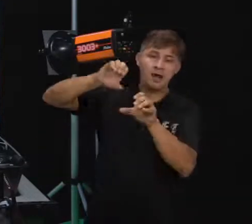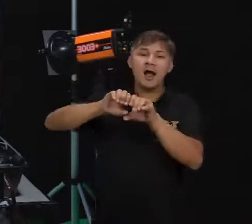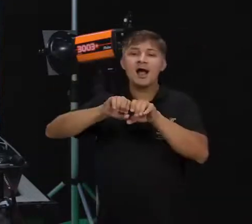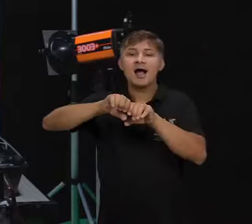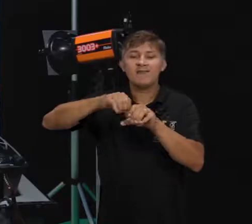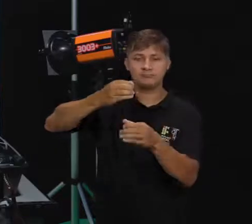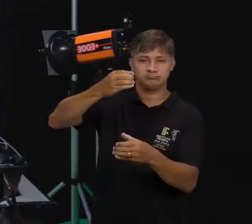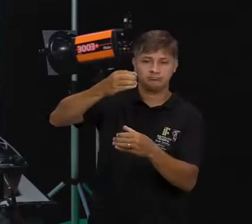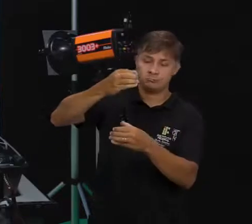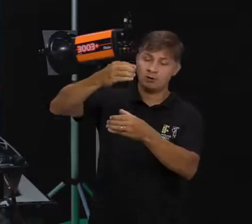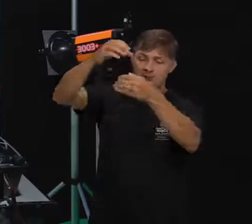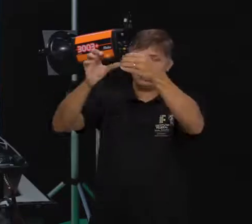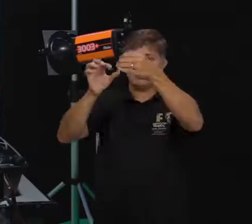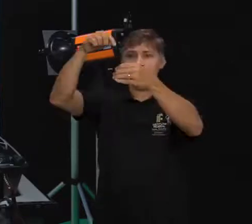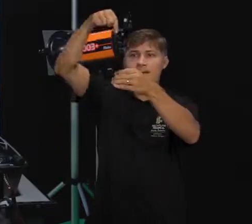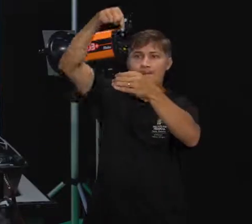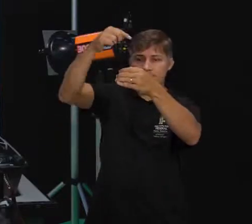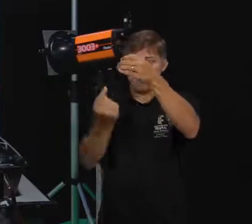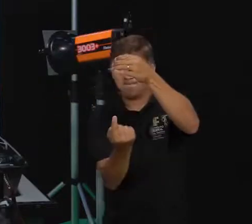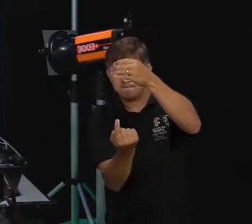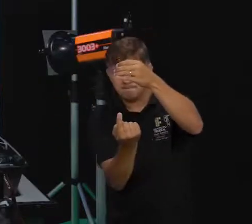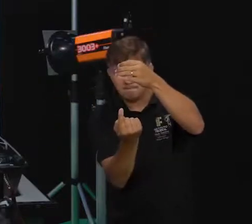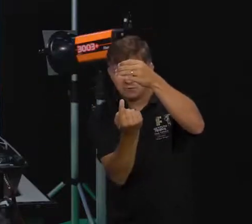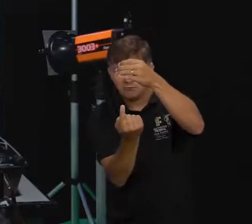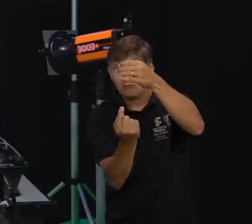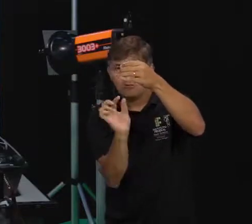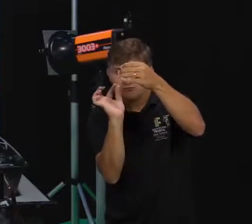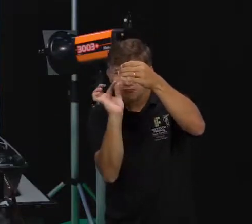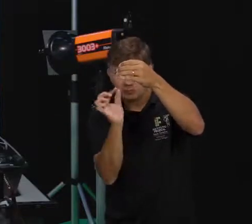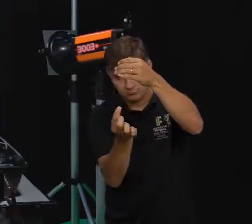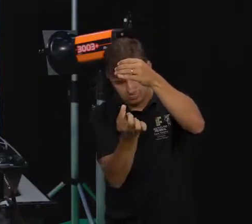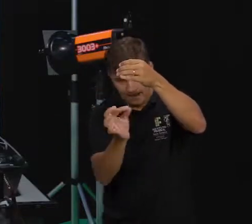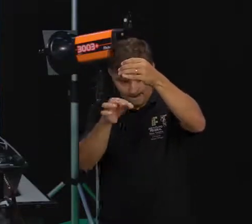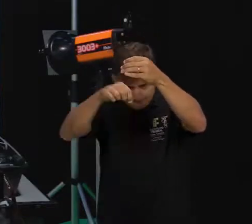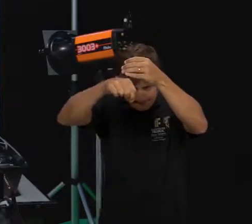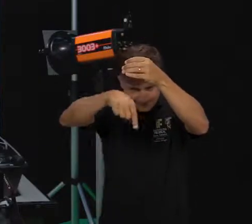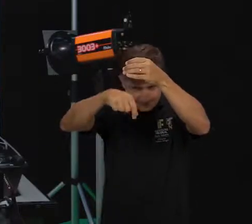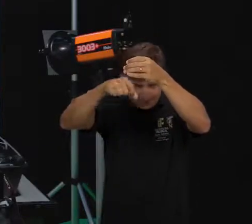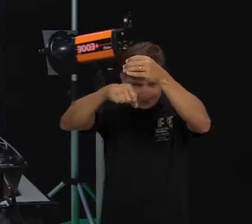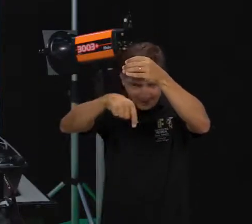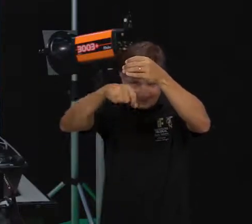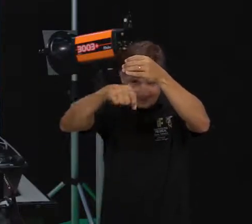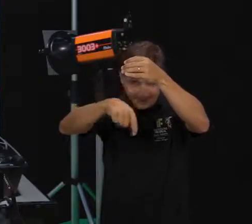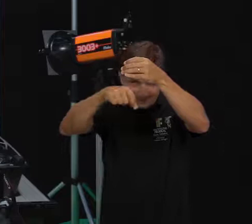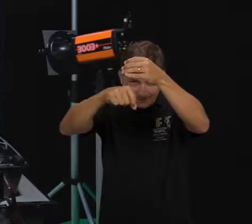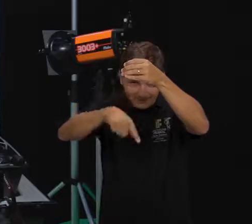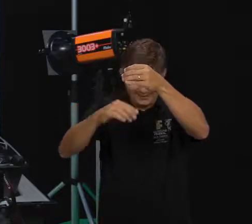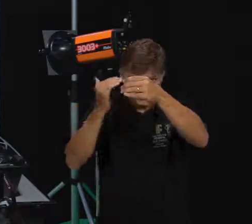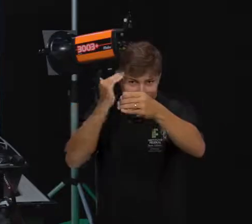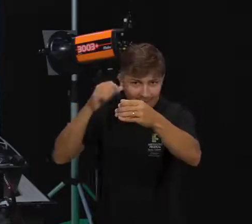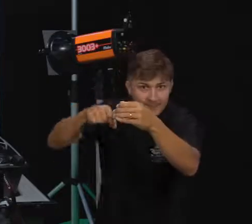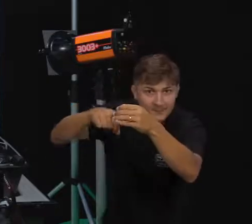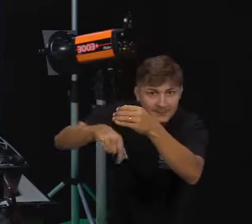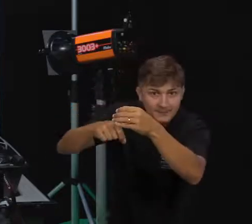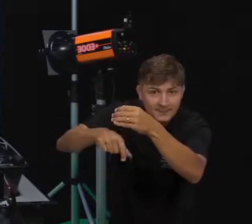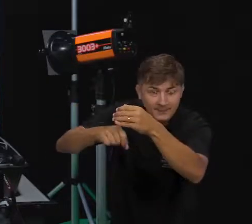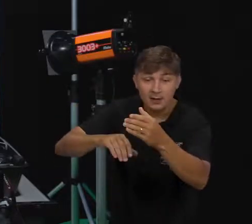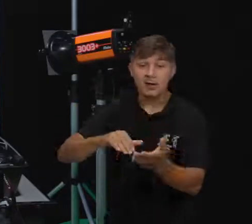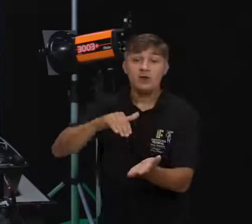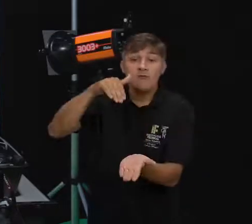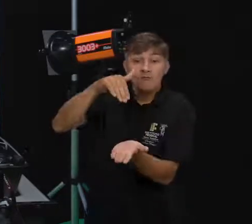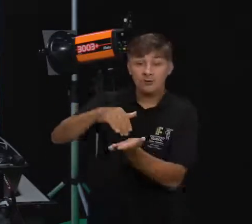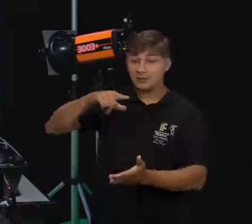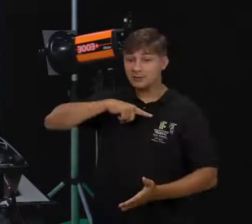aqui, gotejando, ó, fiz um furo. Quando eu aperto, ela vai gotejar, olha só. Vai aparecer as gotinhas. E daí,